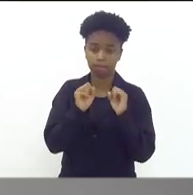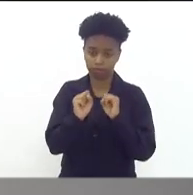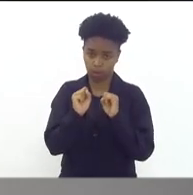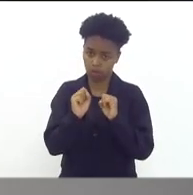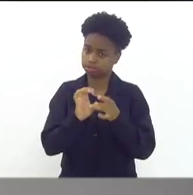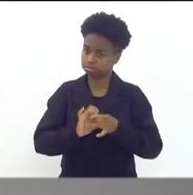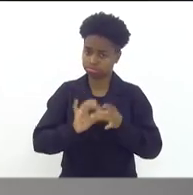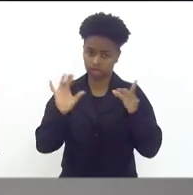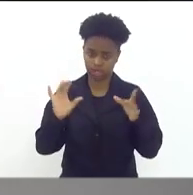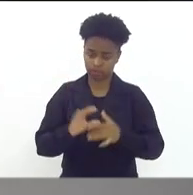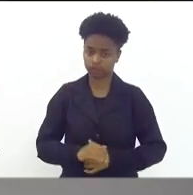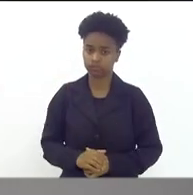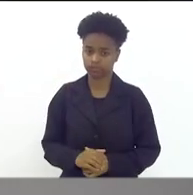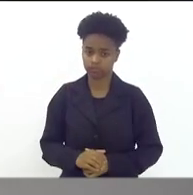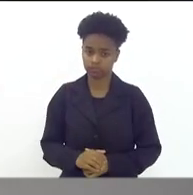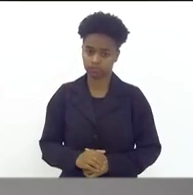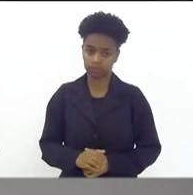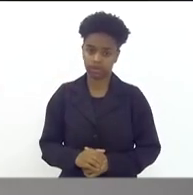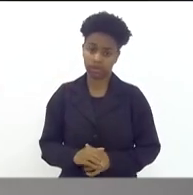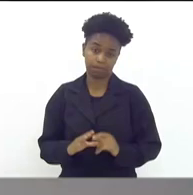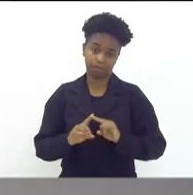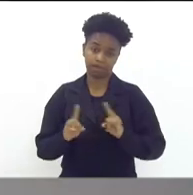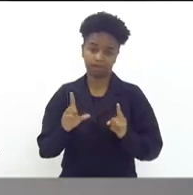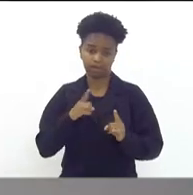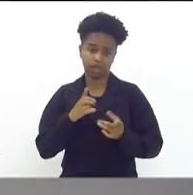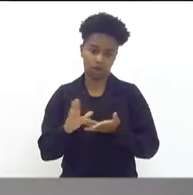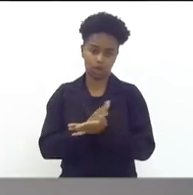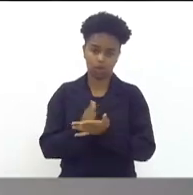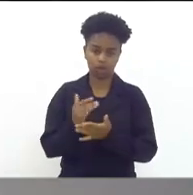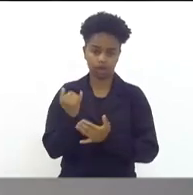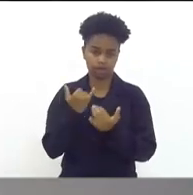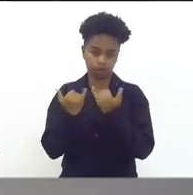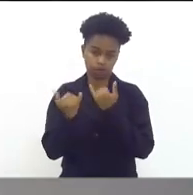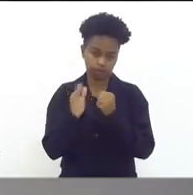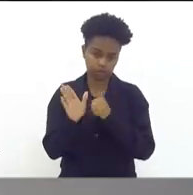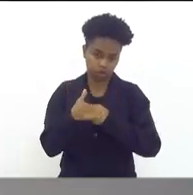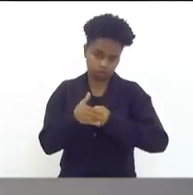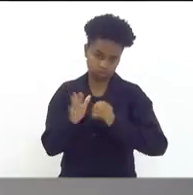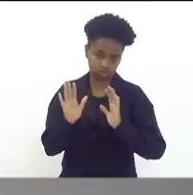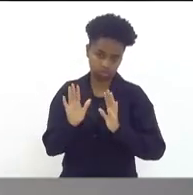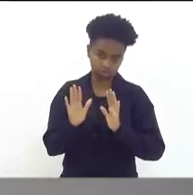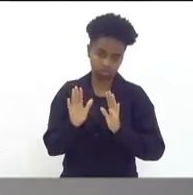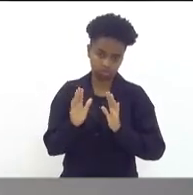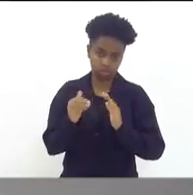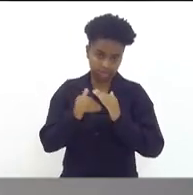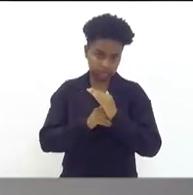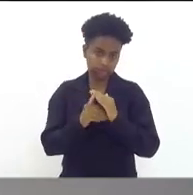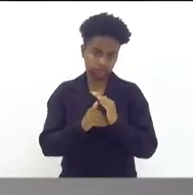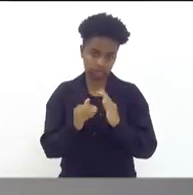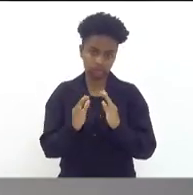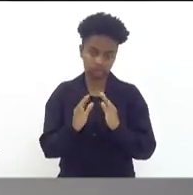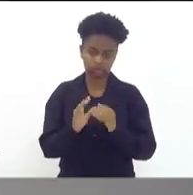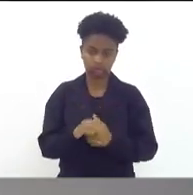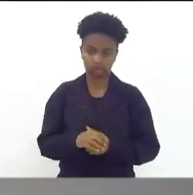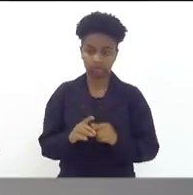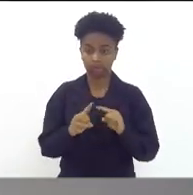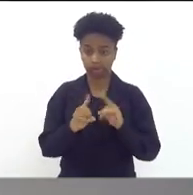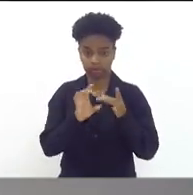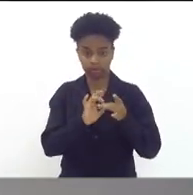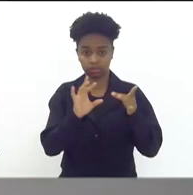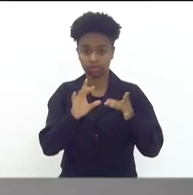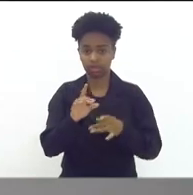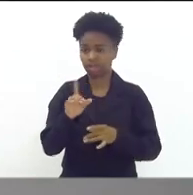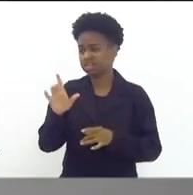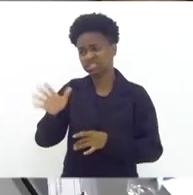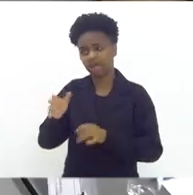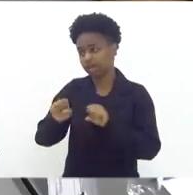ter acesso com exceção de informações sensíveis na concessionária mas ele está disponível Presidente sigilo da